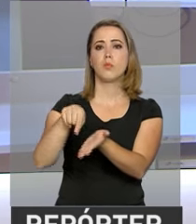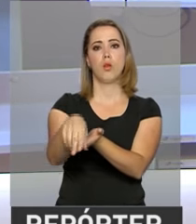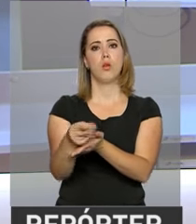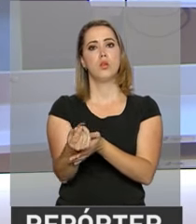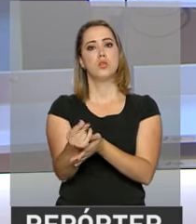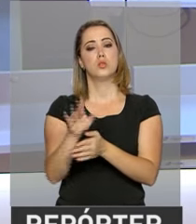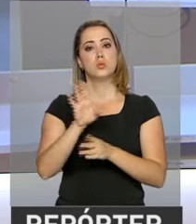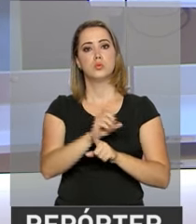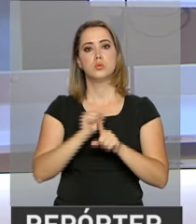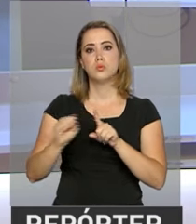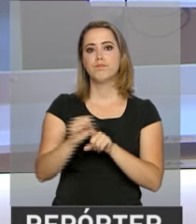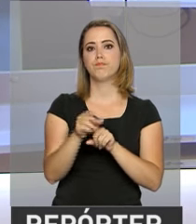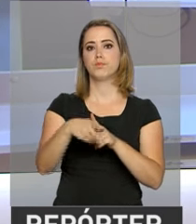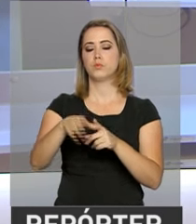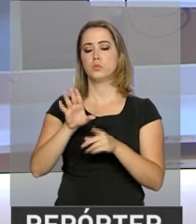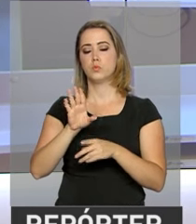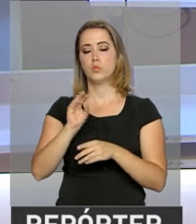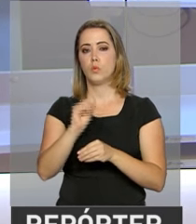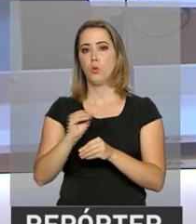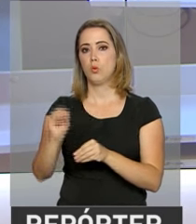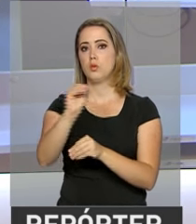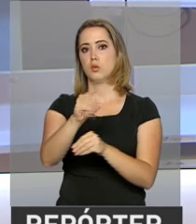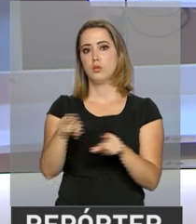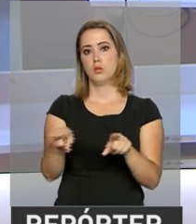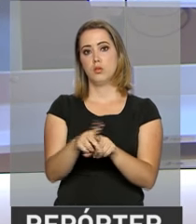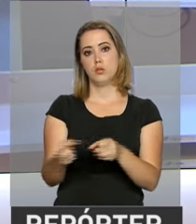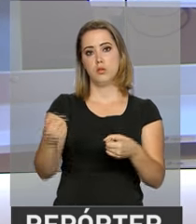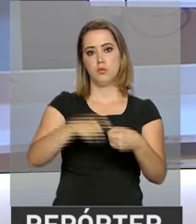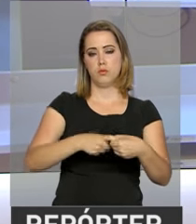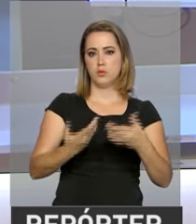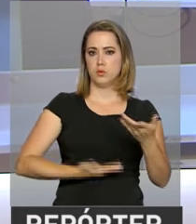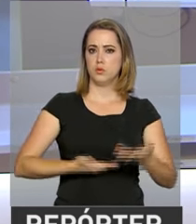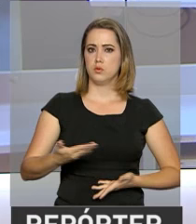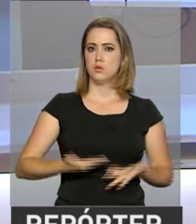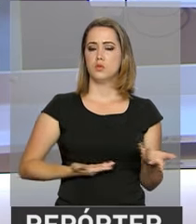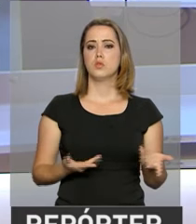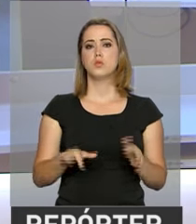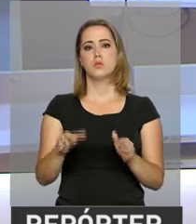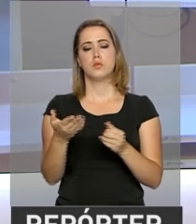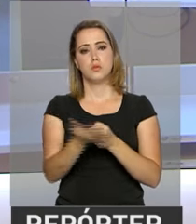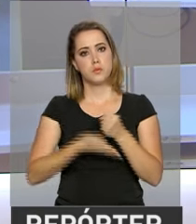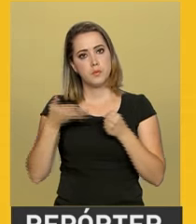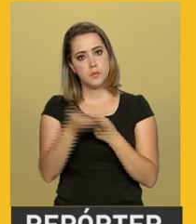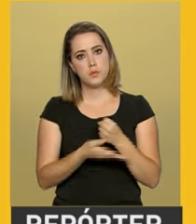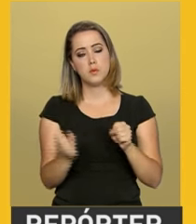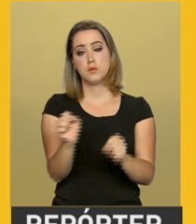assistência às vítimas, restabelecimento de serviços essenciais e também reconstrução.